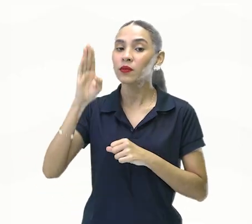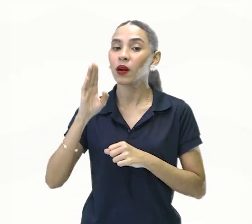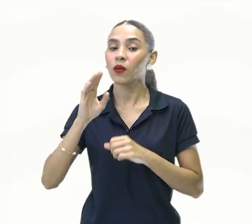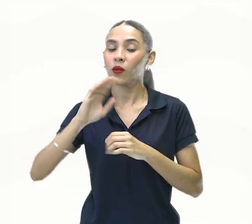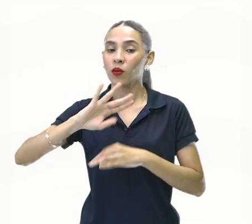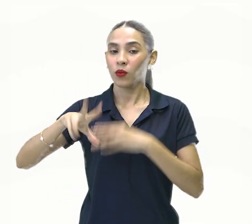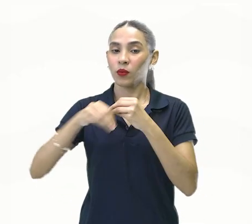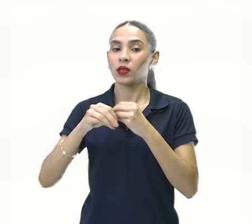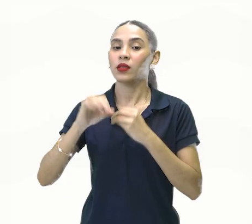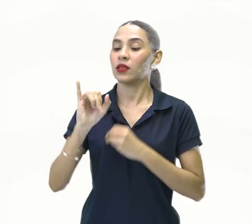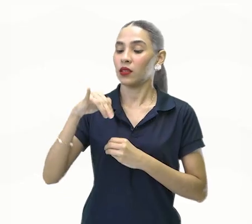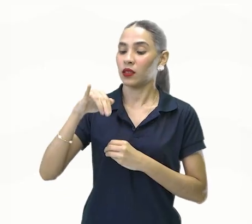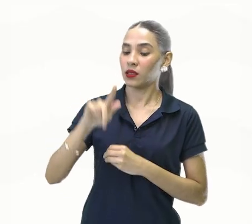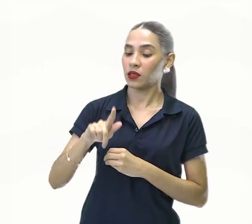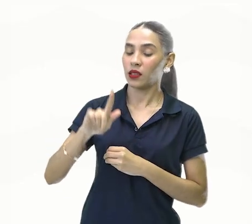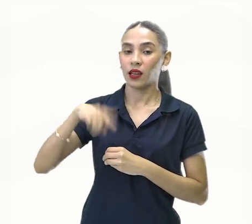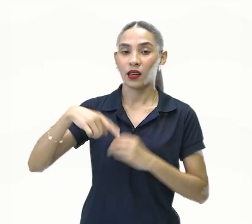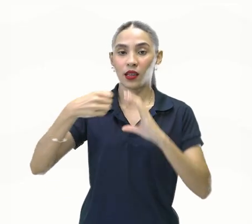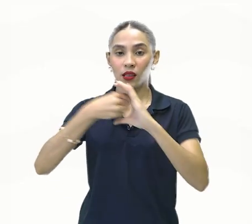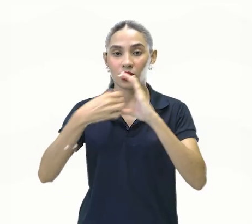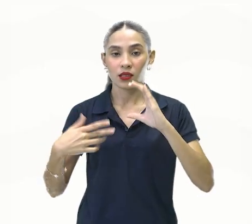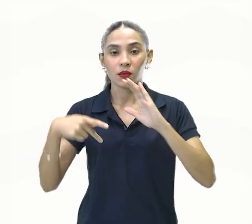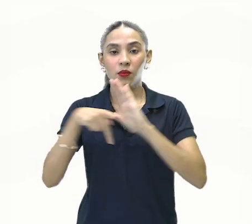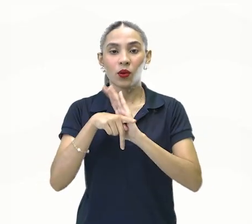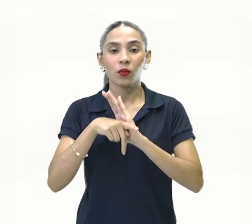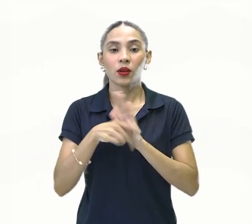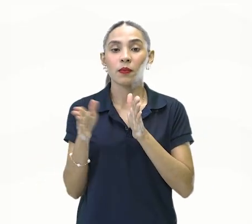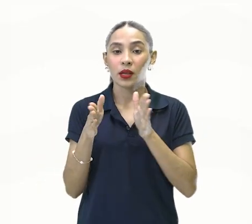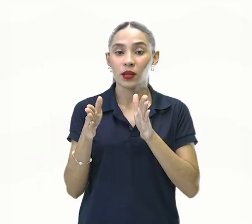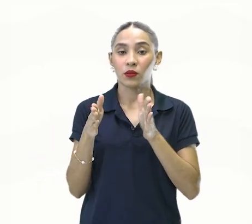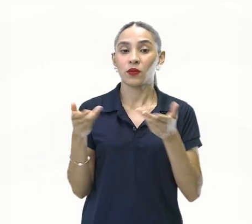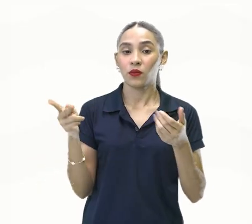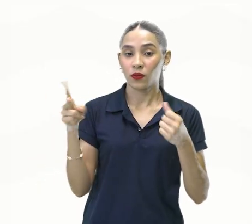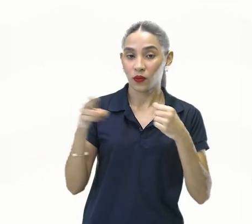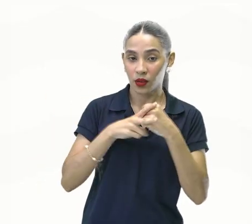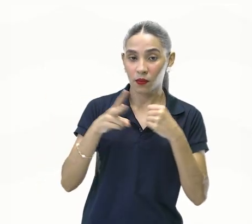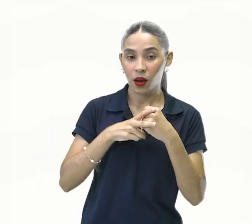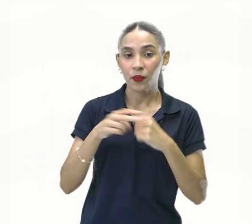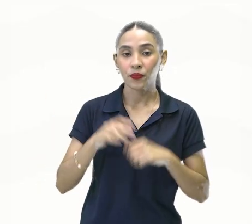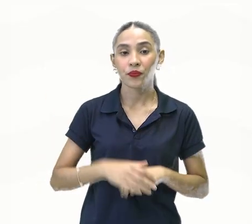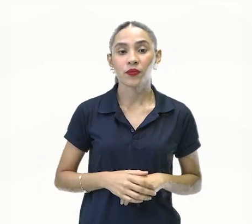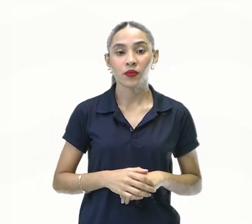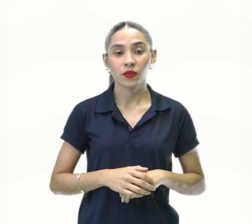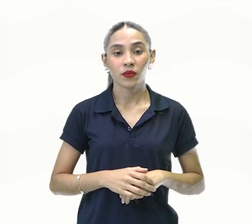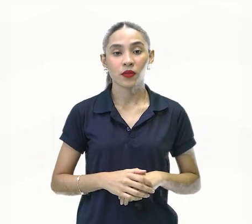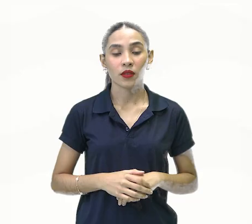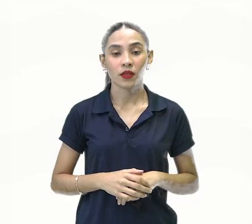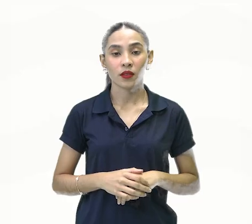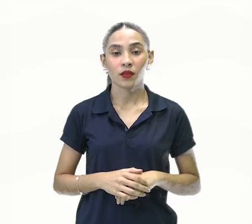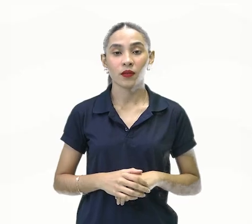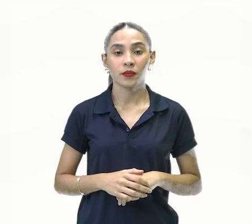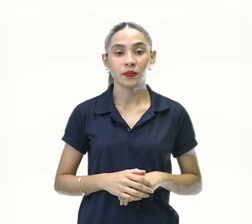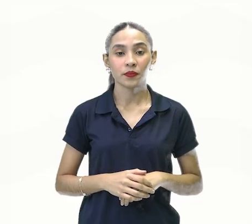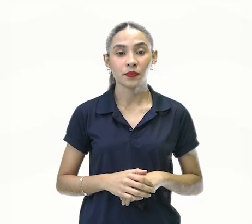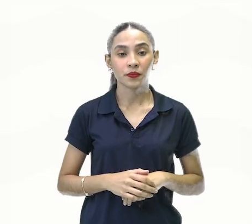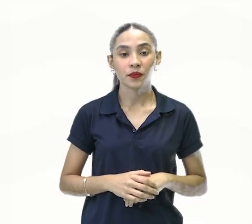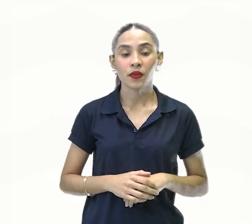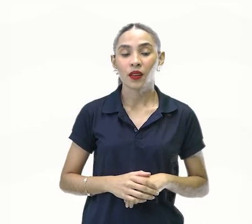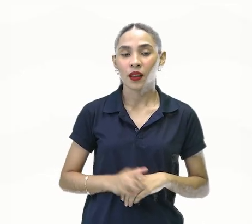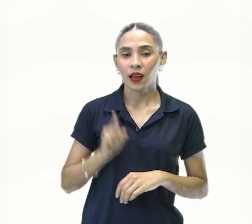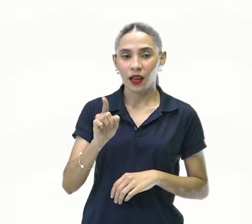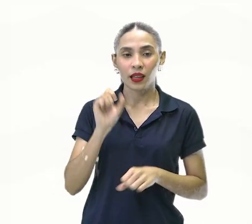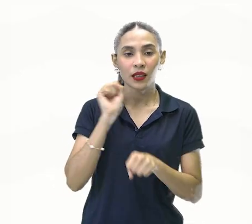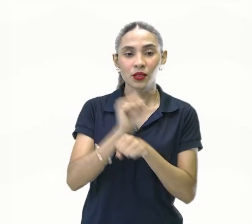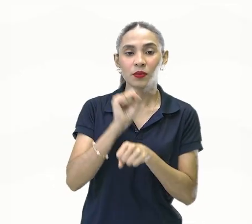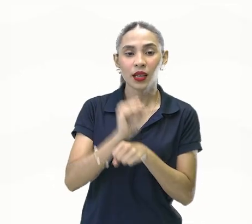de ing. Tá? Essa é a característica, então, desse tempo verbal. Has she been waiting long? Ela tem